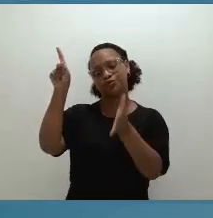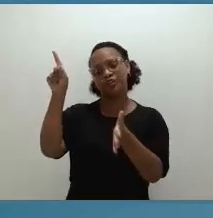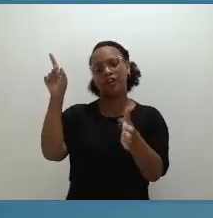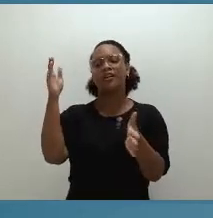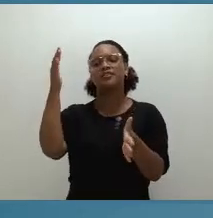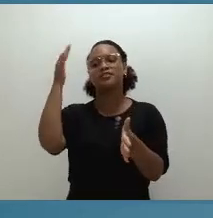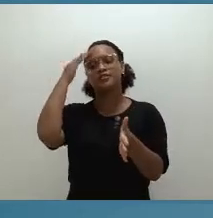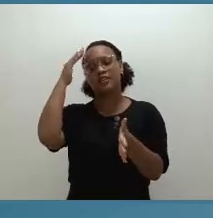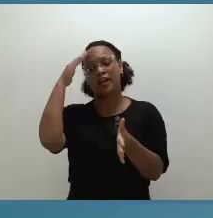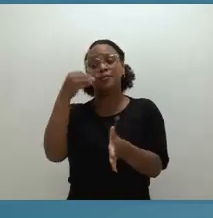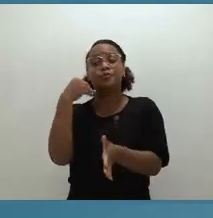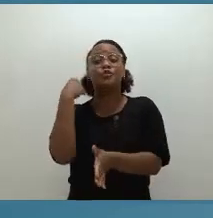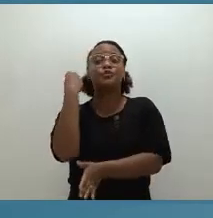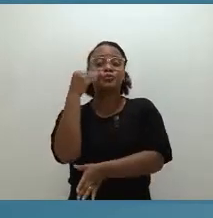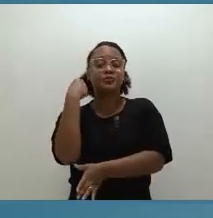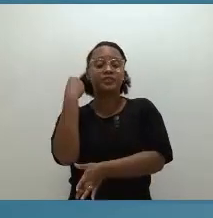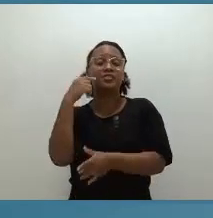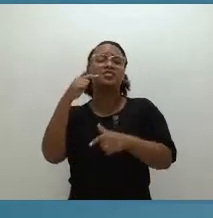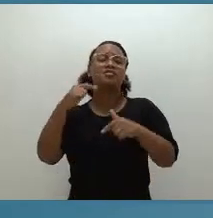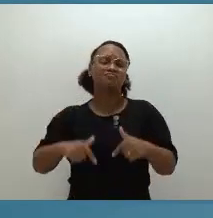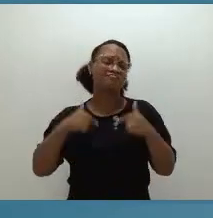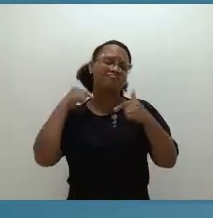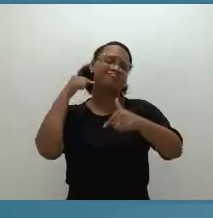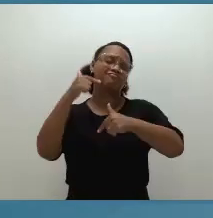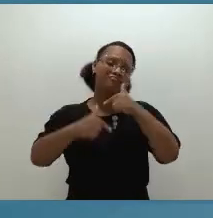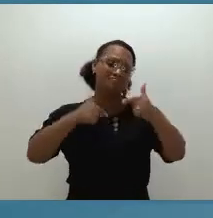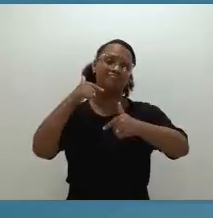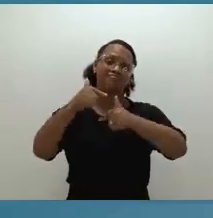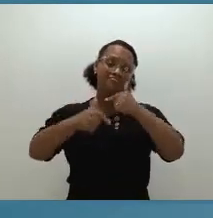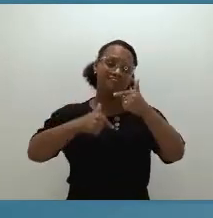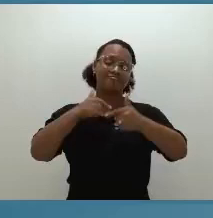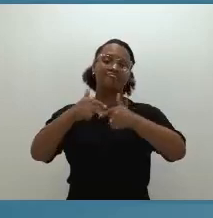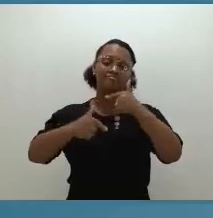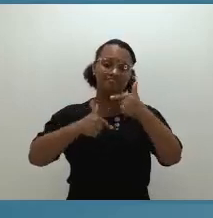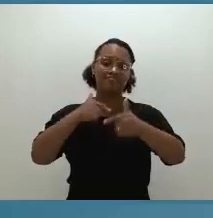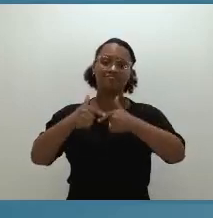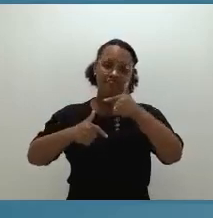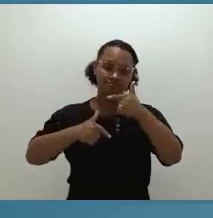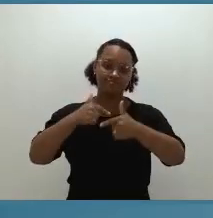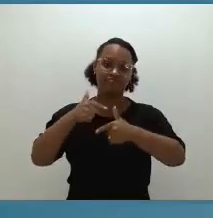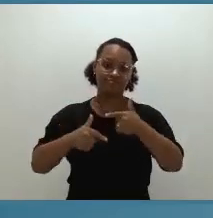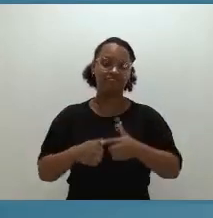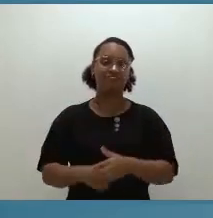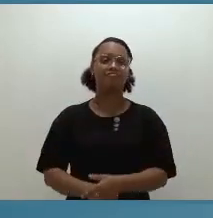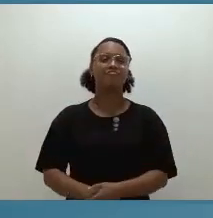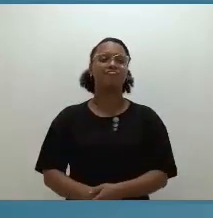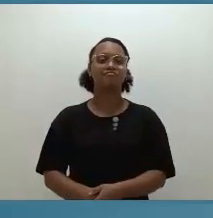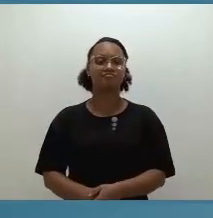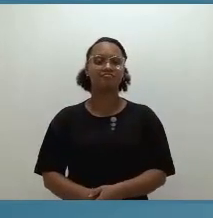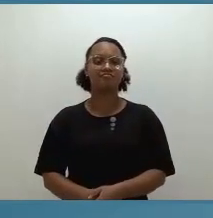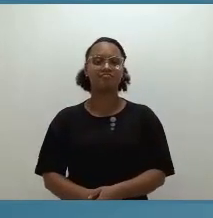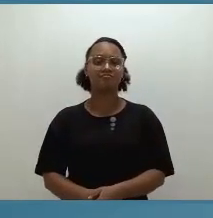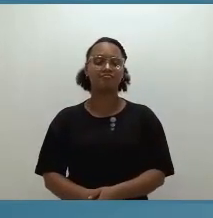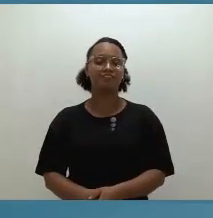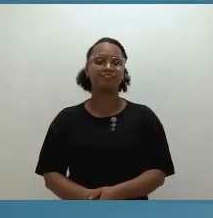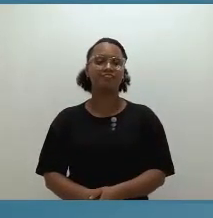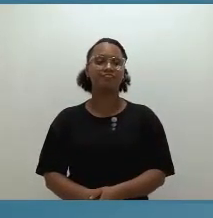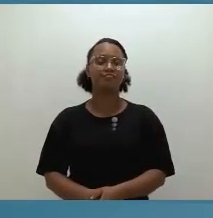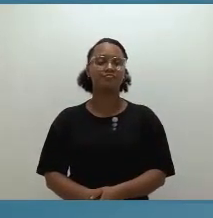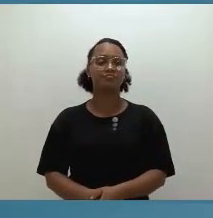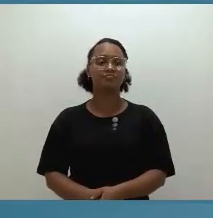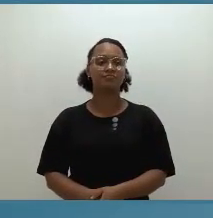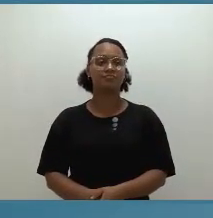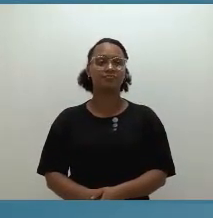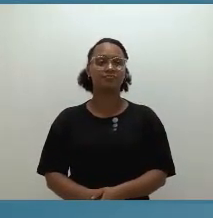experiência, sabe que é uma tarefa árdua do presidente que está exercendo a atual presidência, mas eu gostaria de ter